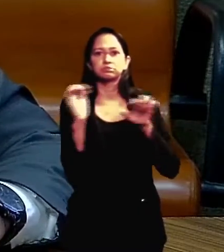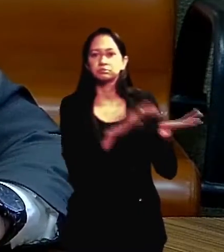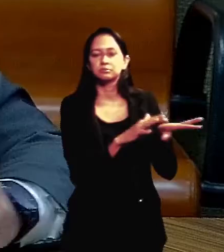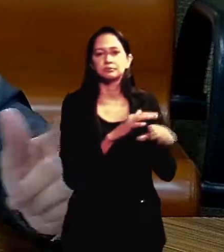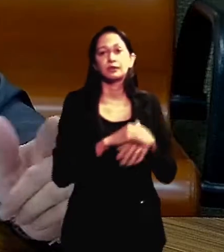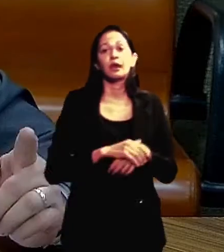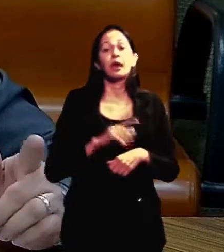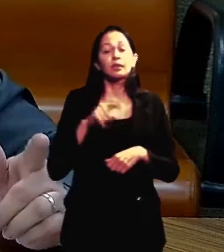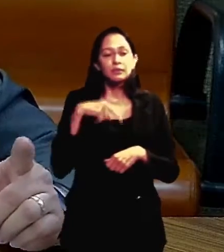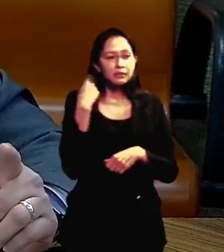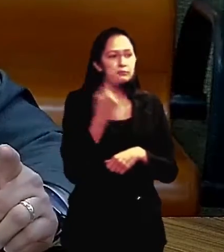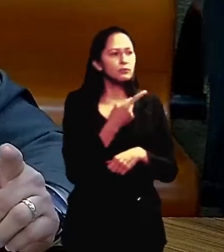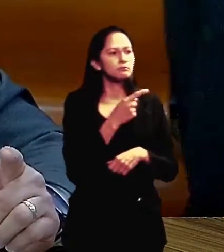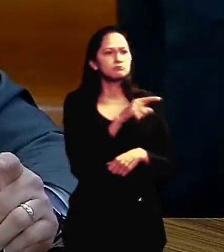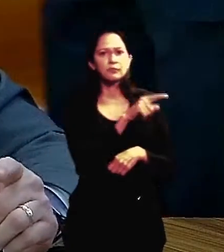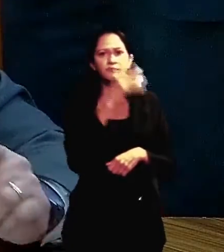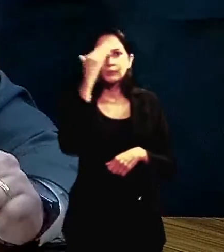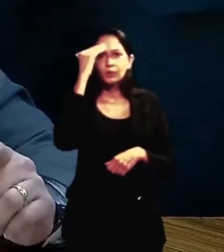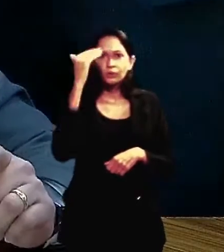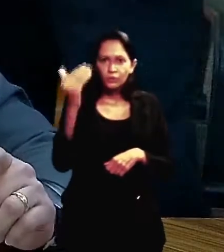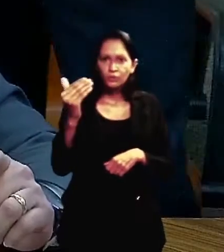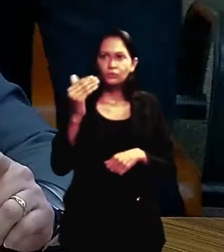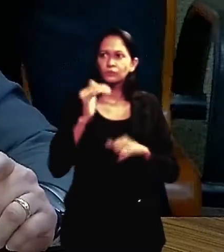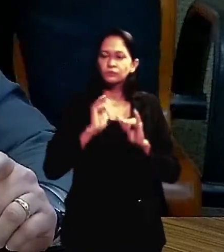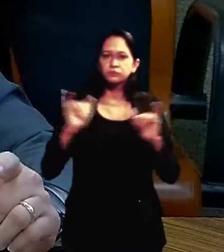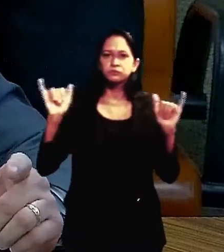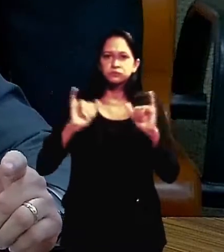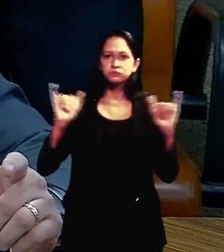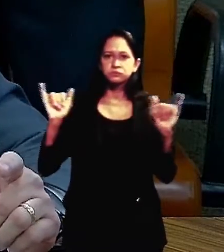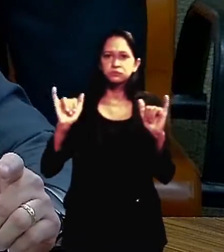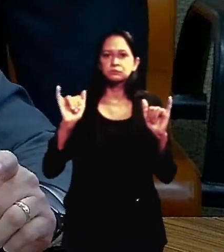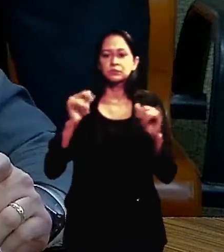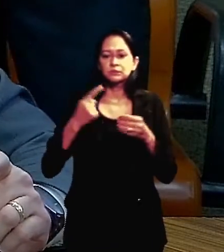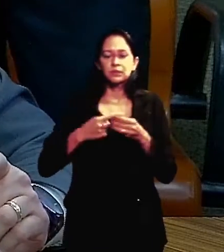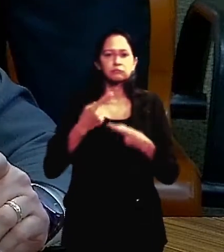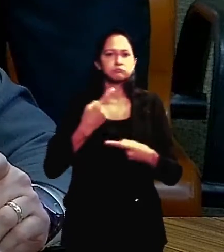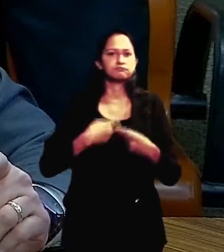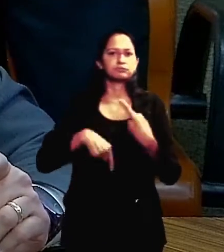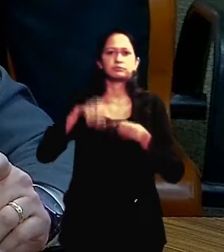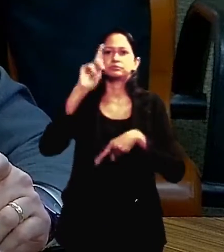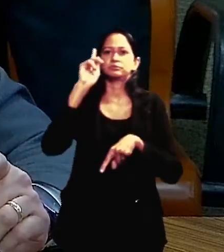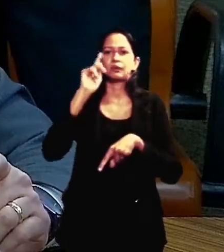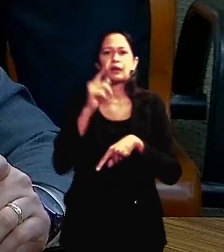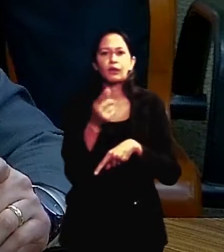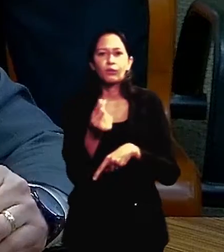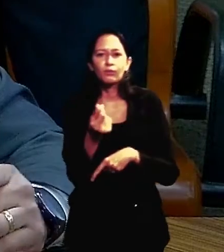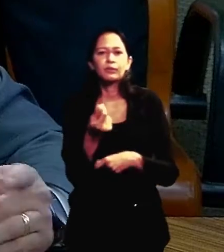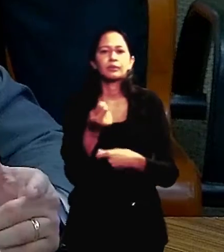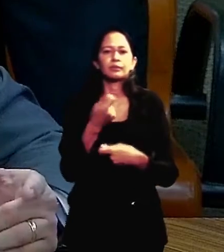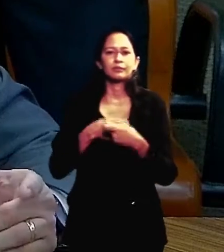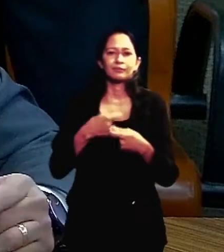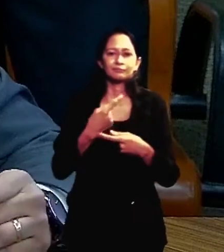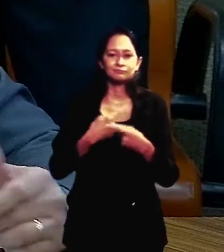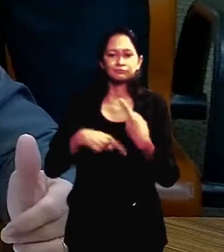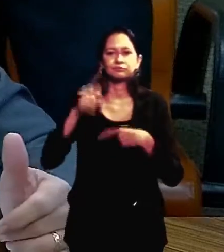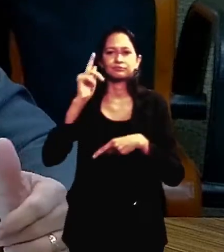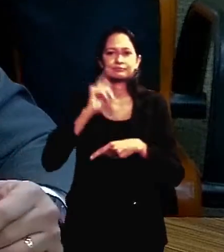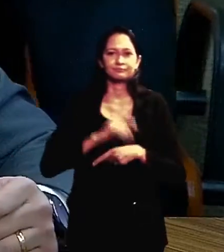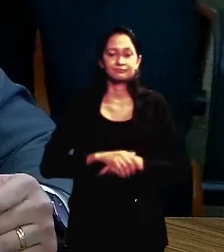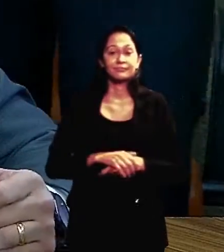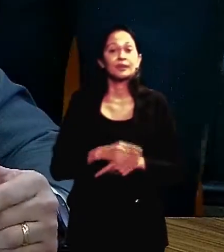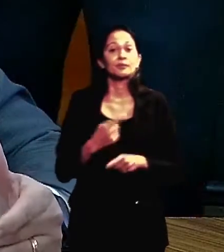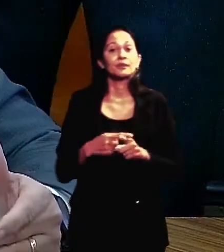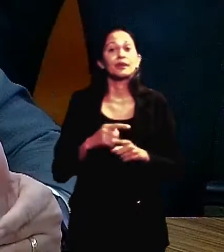as cidades evoluíram muito, porque um título dessa natureza, ele